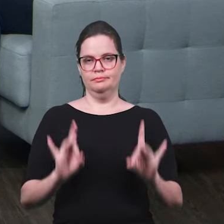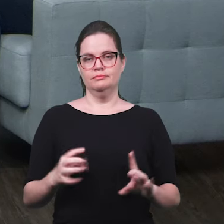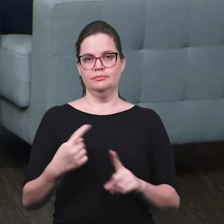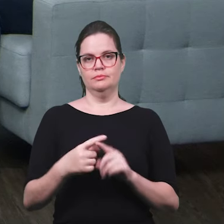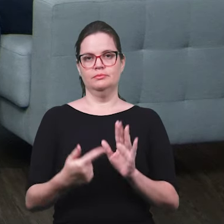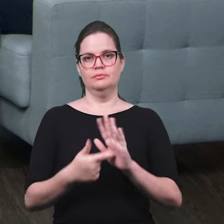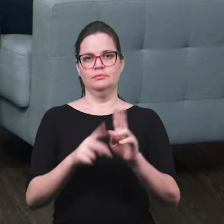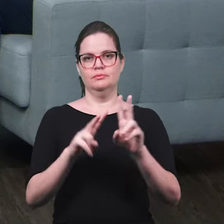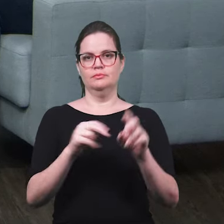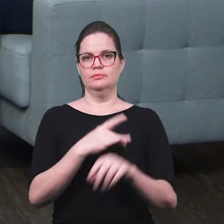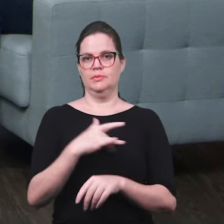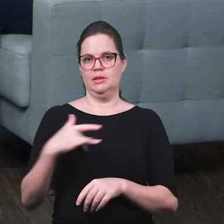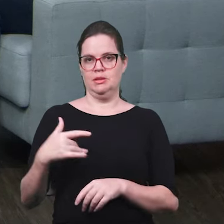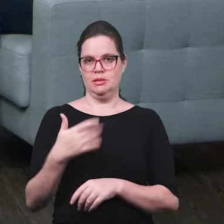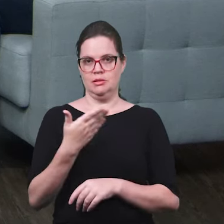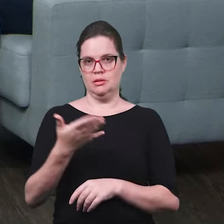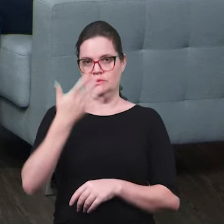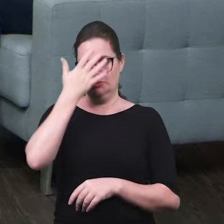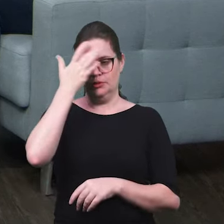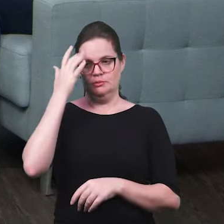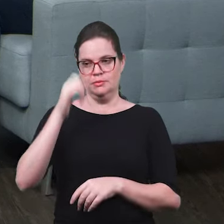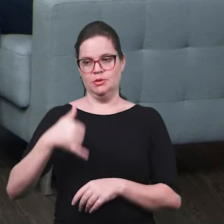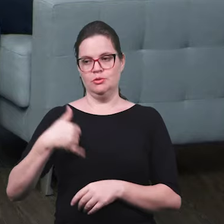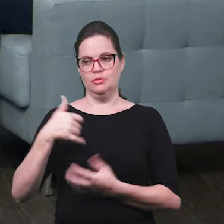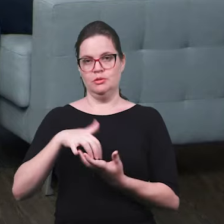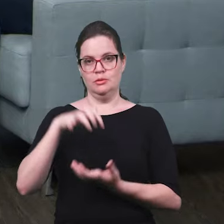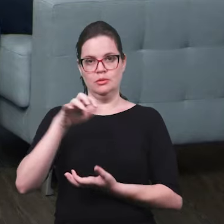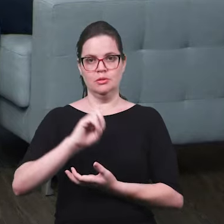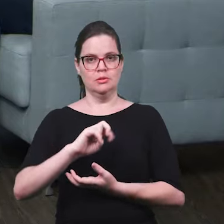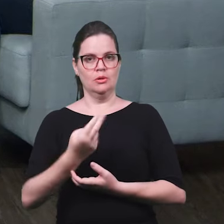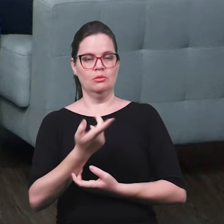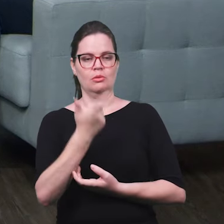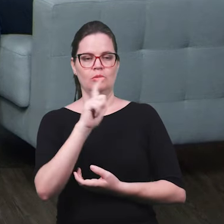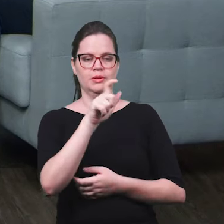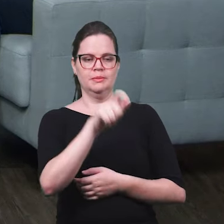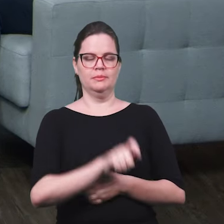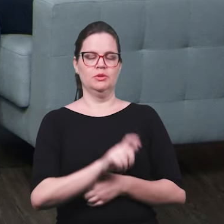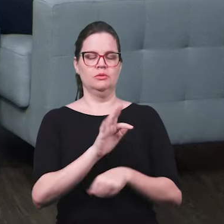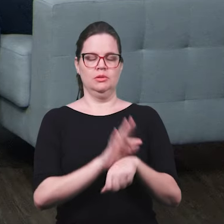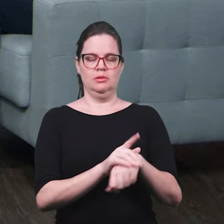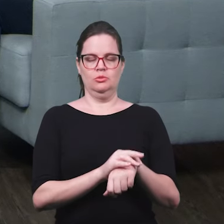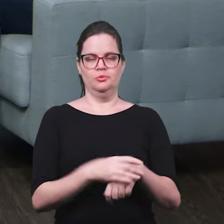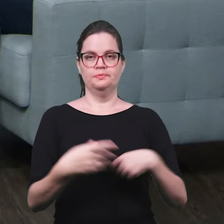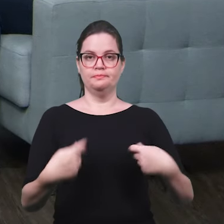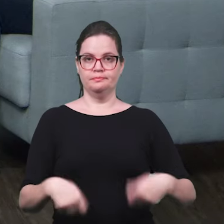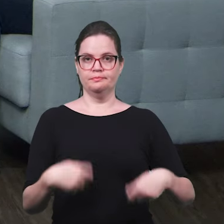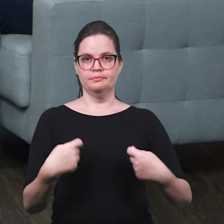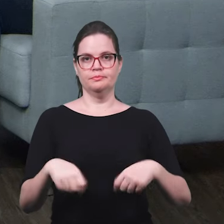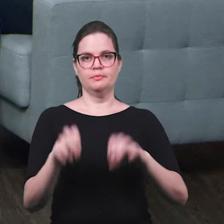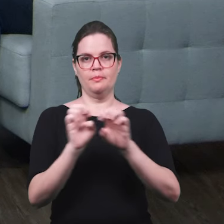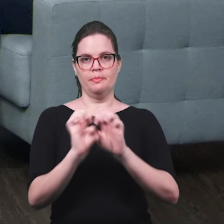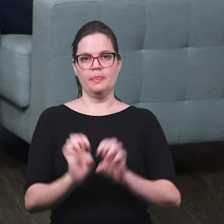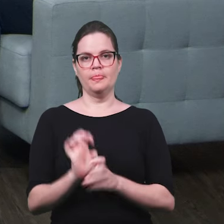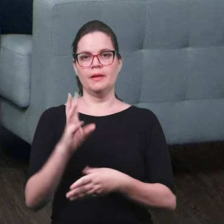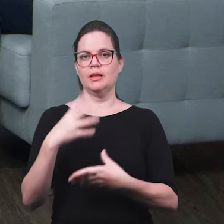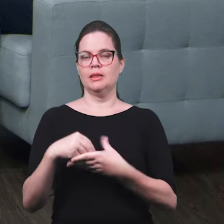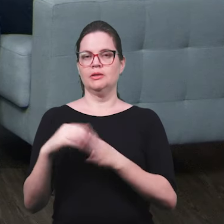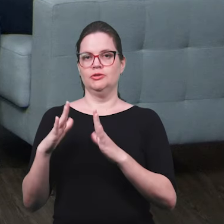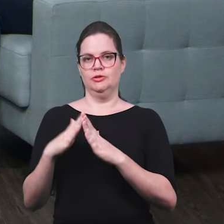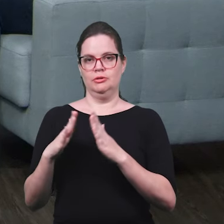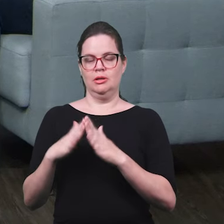especializado, porque trata da saúde do idoso ou de uma outra pessoa que tem essa necessidade de